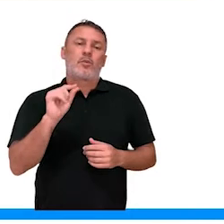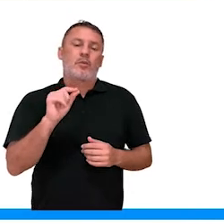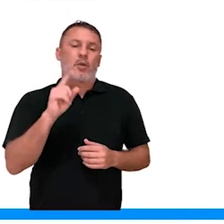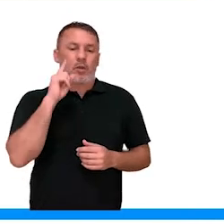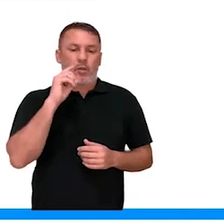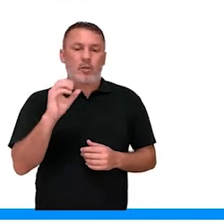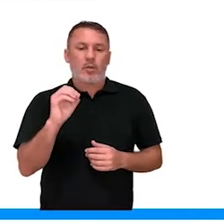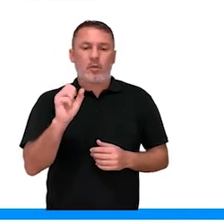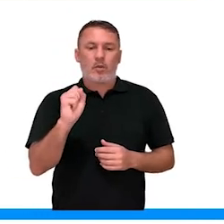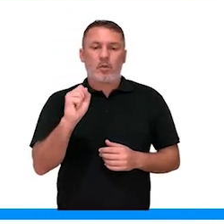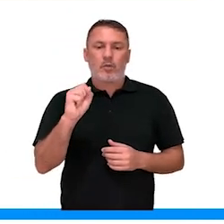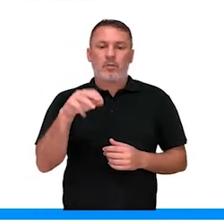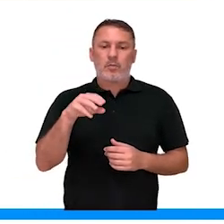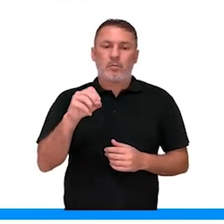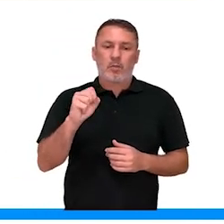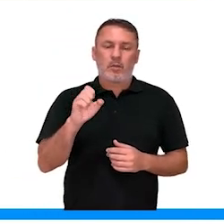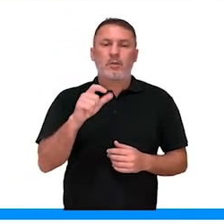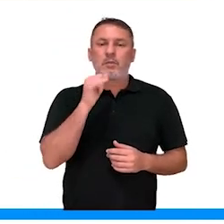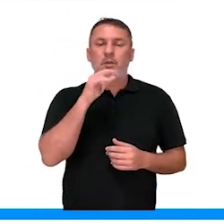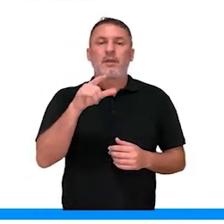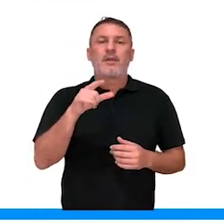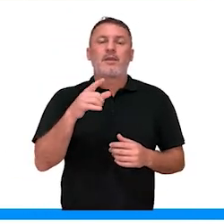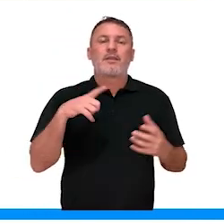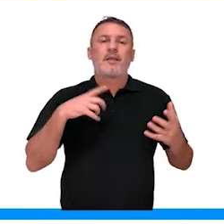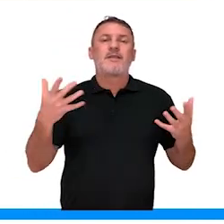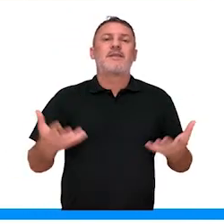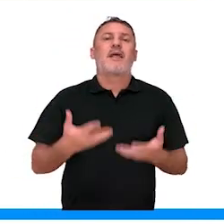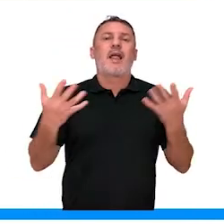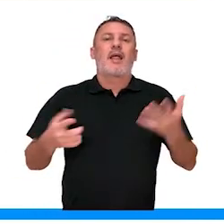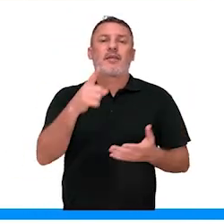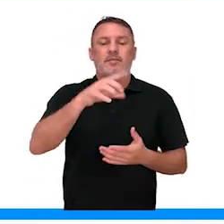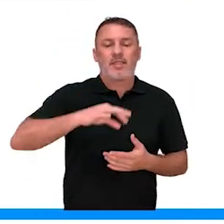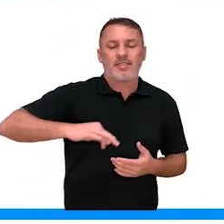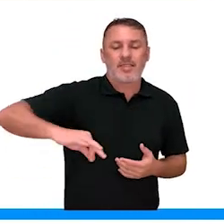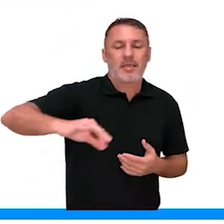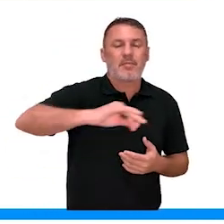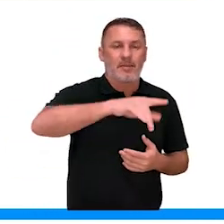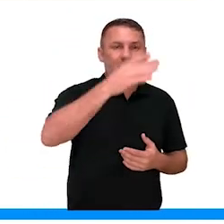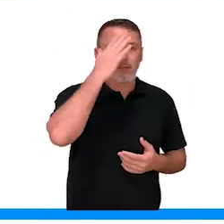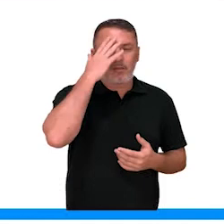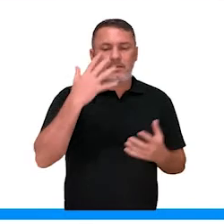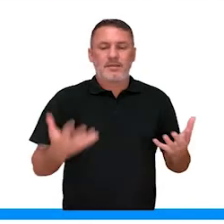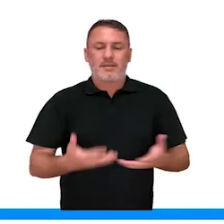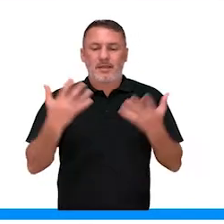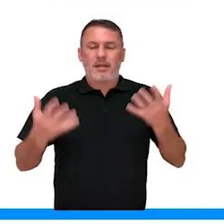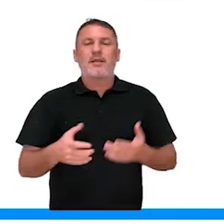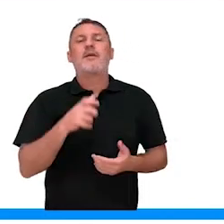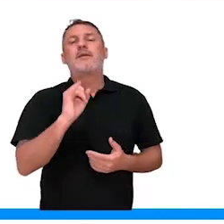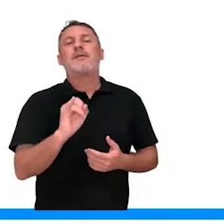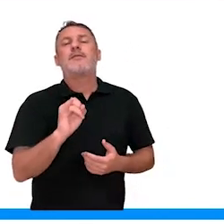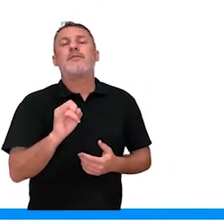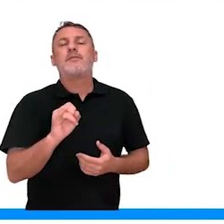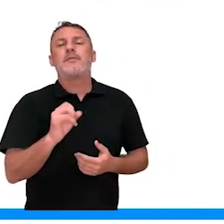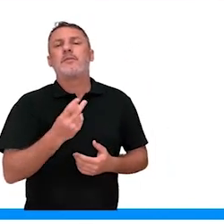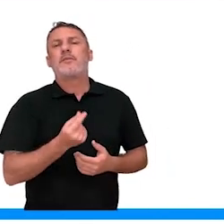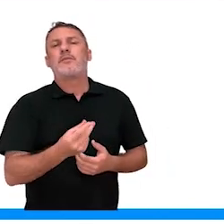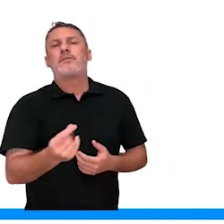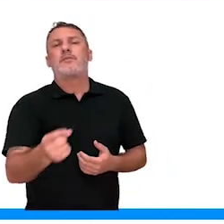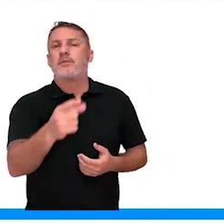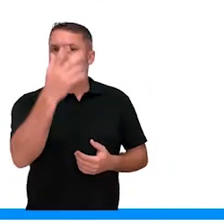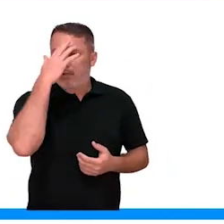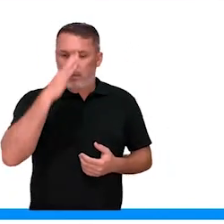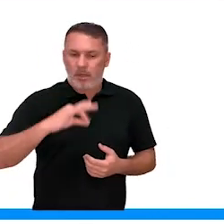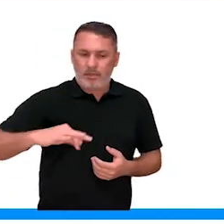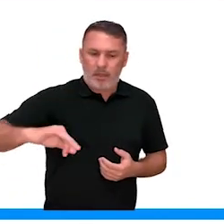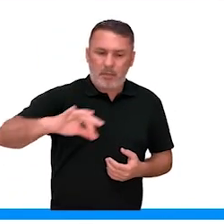osmose é quando a gente vai temperar uma salada. A salada, se a gente quer manter ela por mais tempo, o ideal